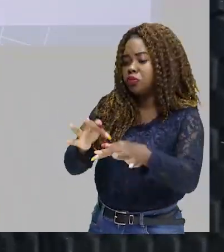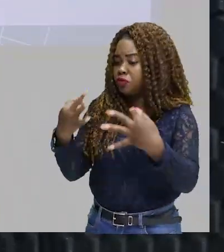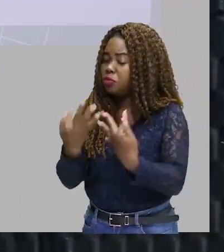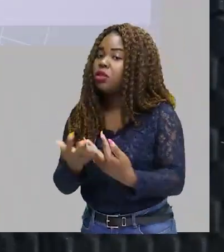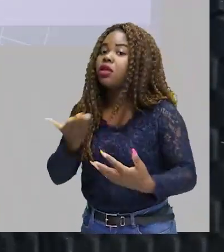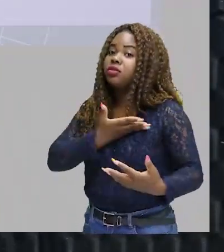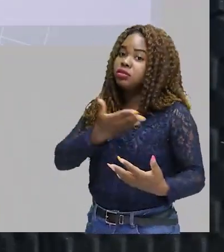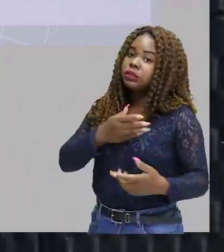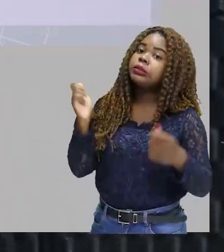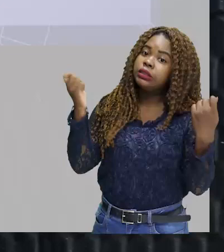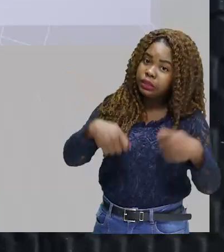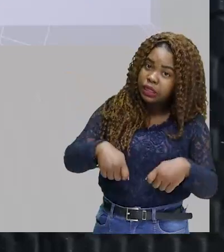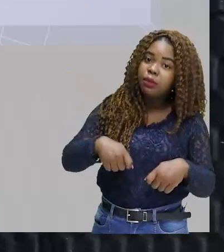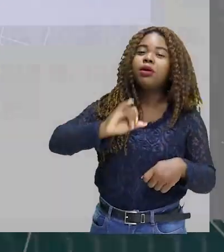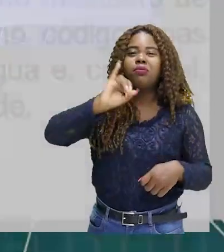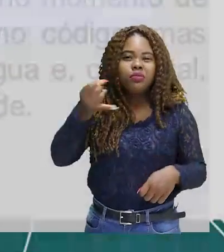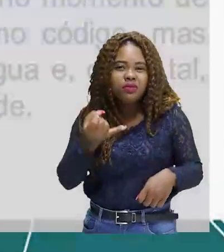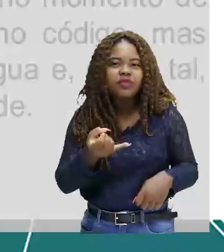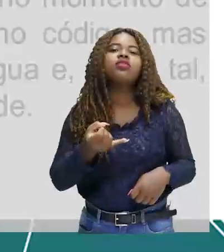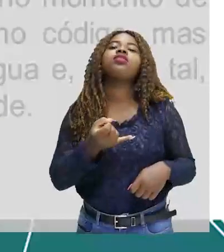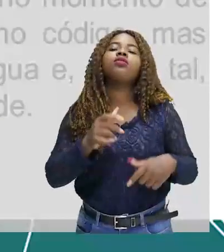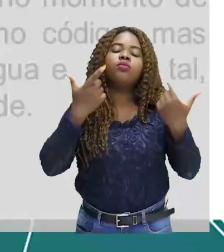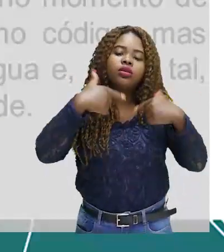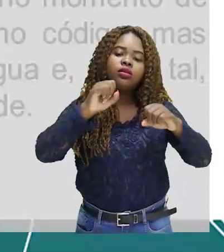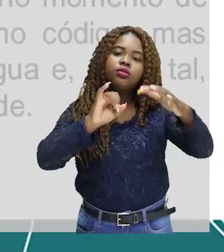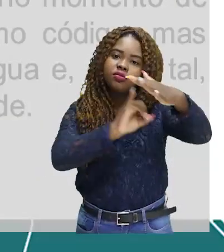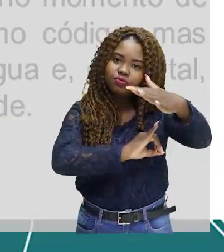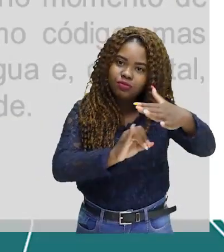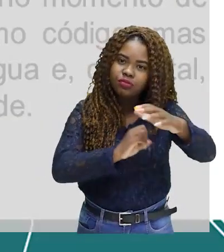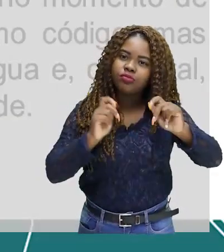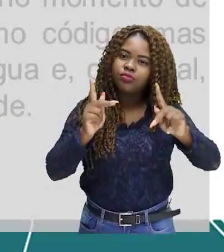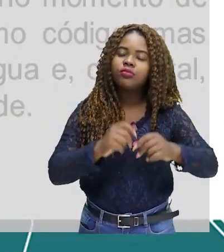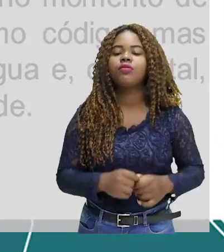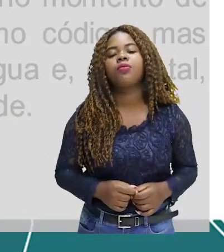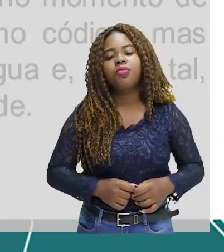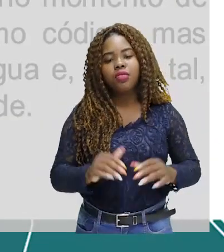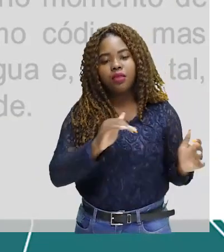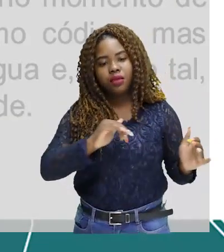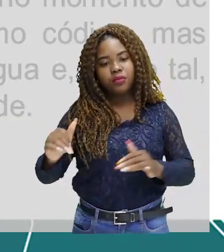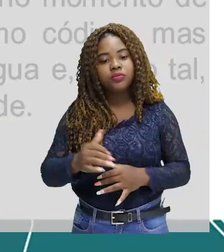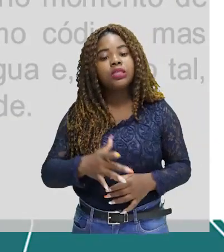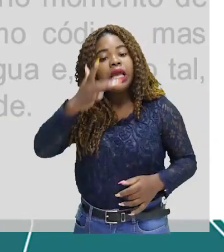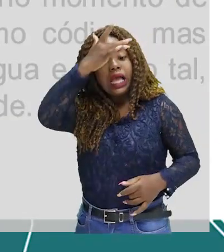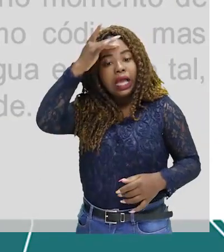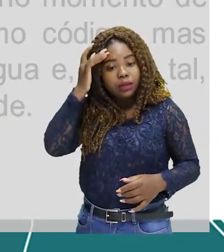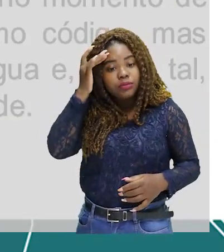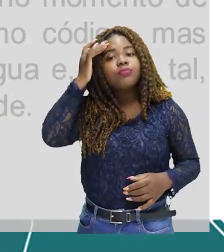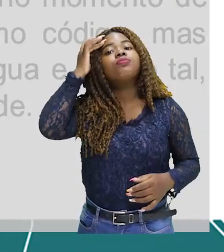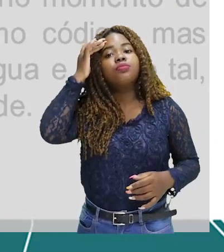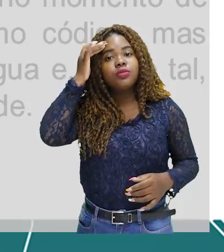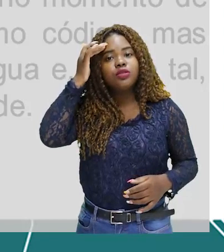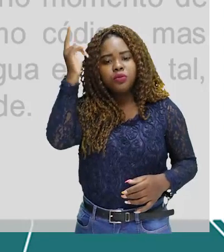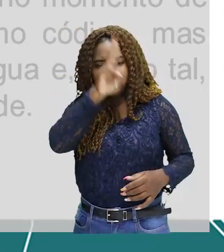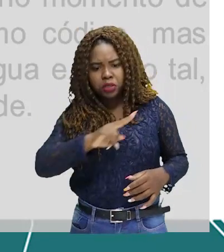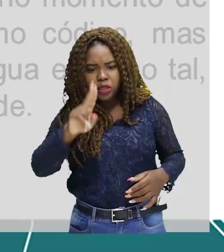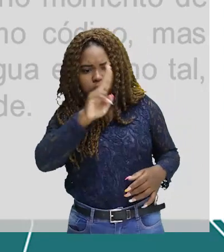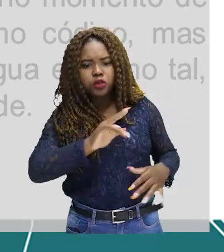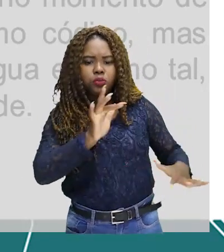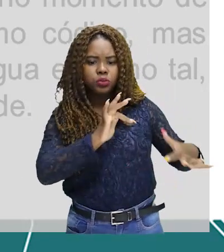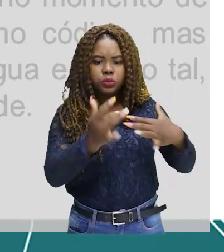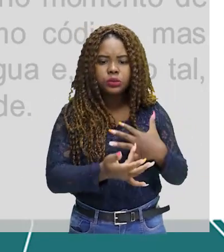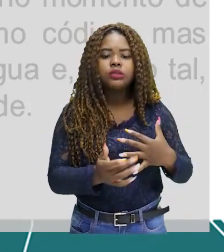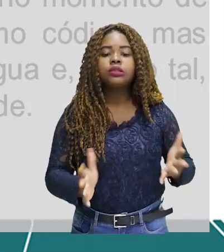bem despojada. O internauta, ao interagir com seus interlocutores, desenvolve uma escrita